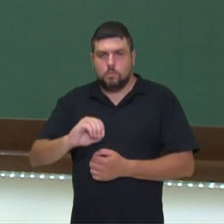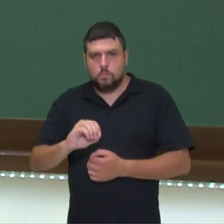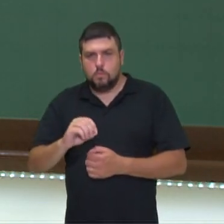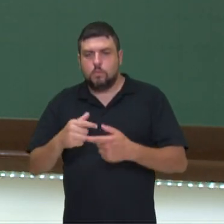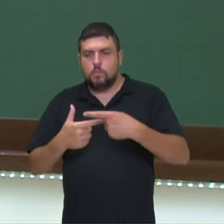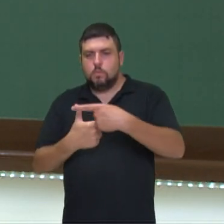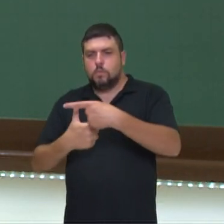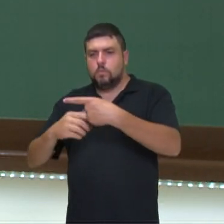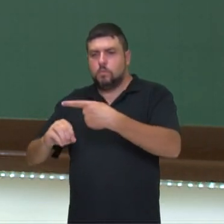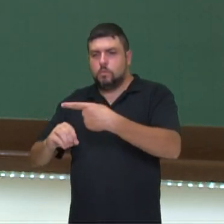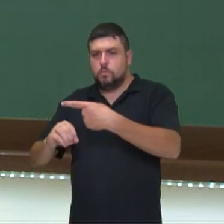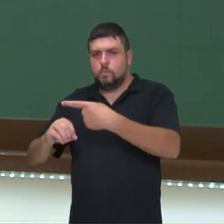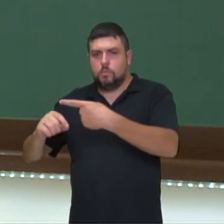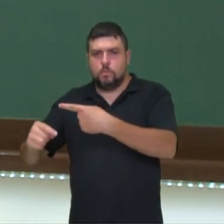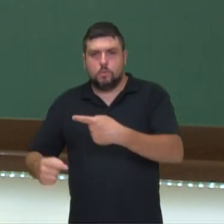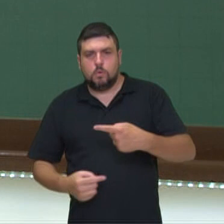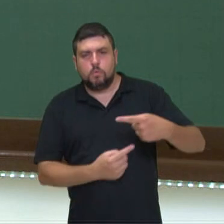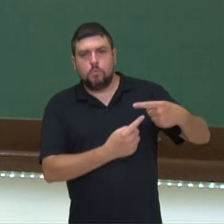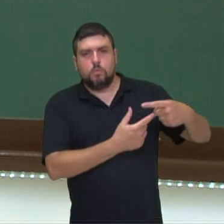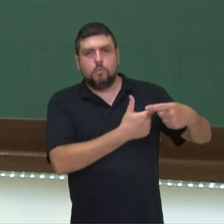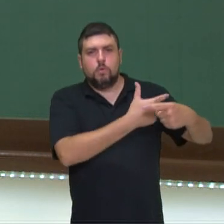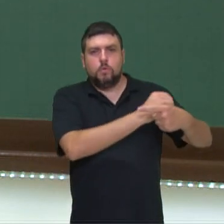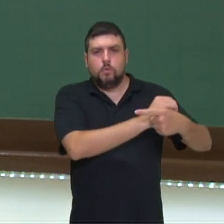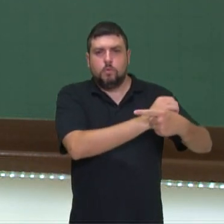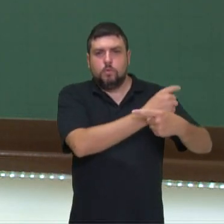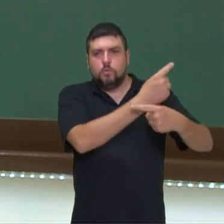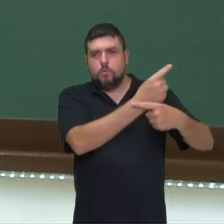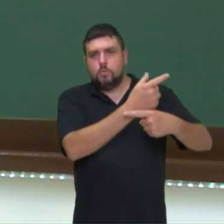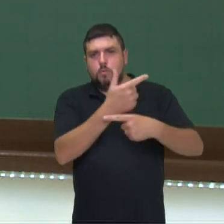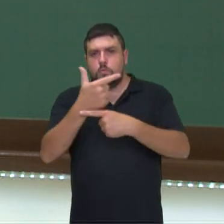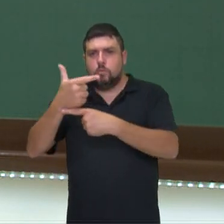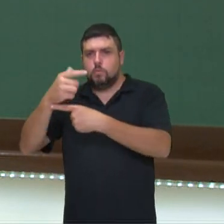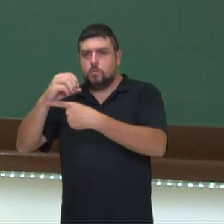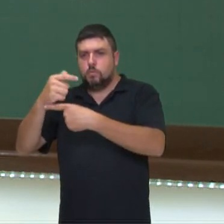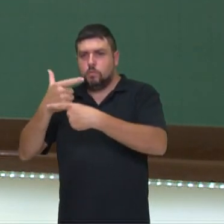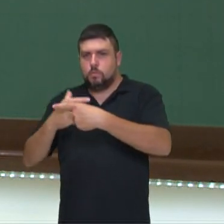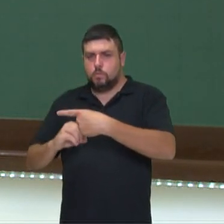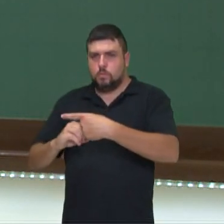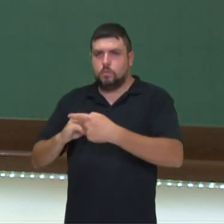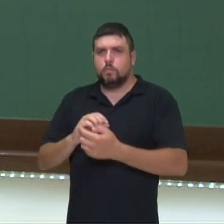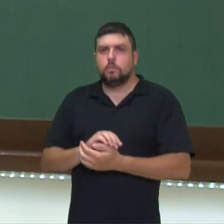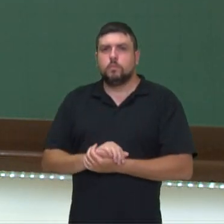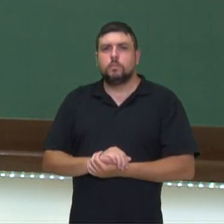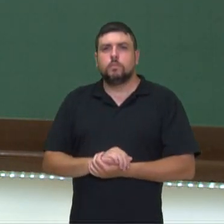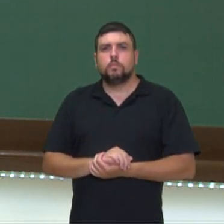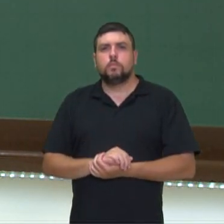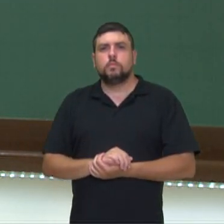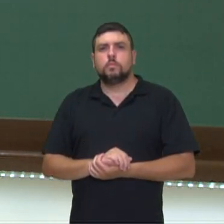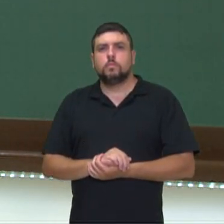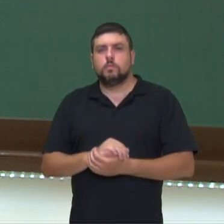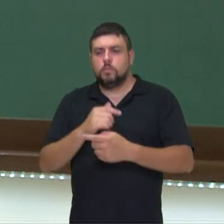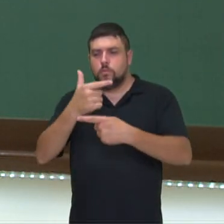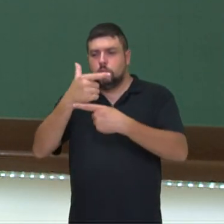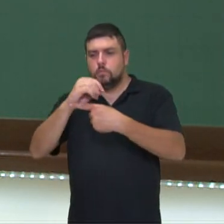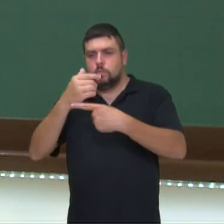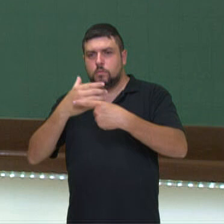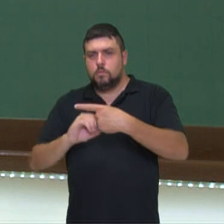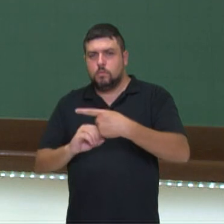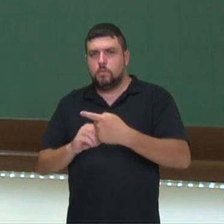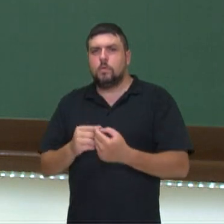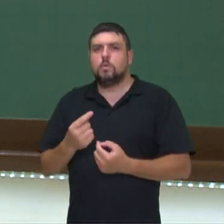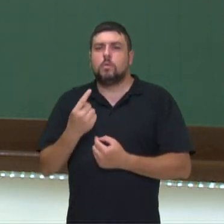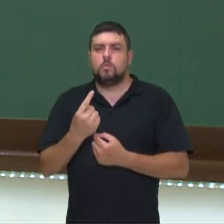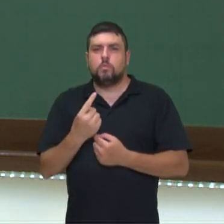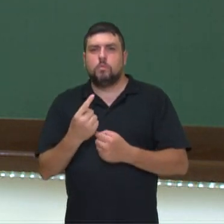20 dividido por 1 é 20, e 20 vezes 1 é 20. 20 dividido por 20 é 1, e 1